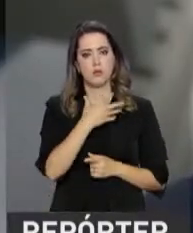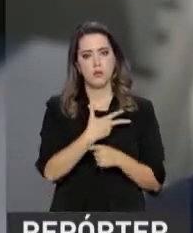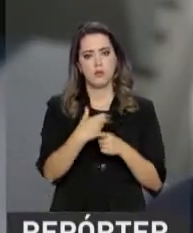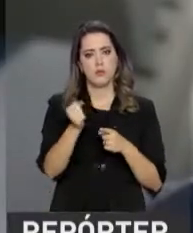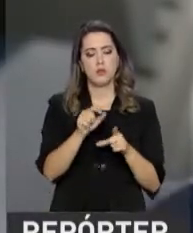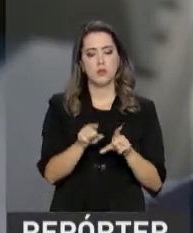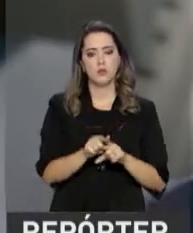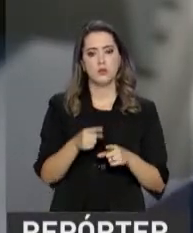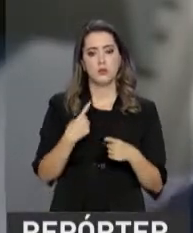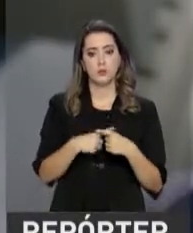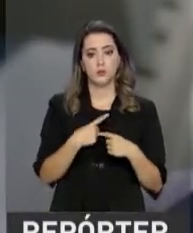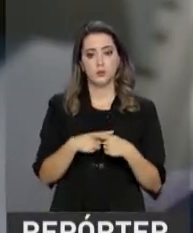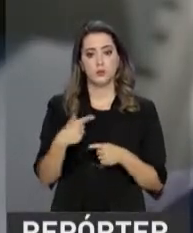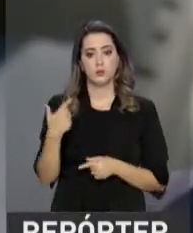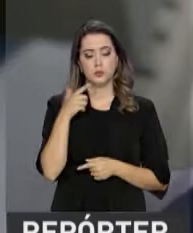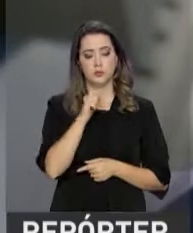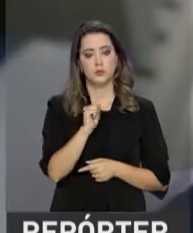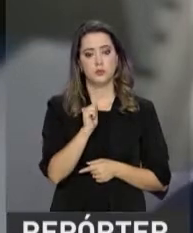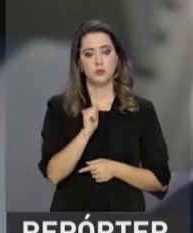tem atingido